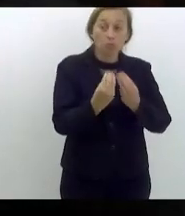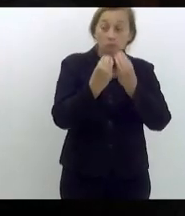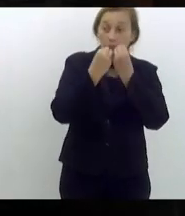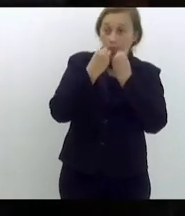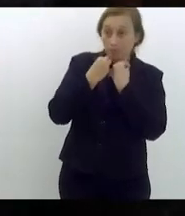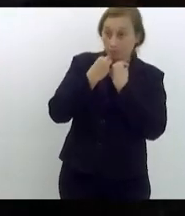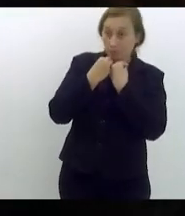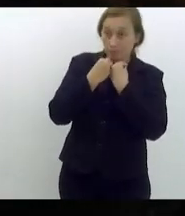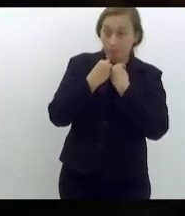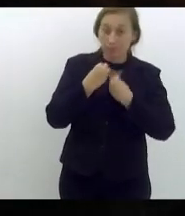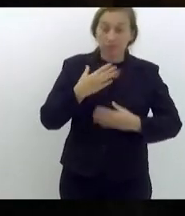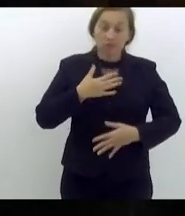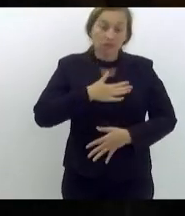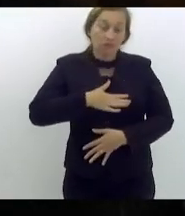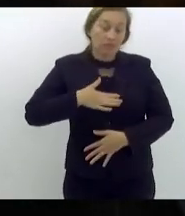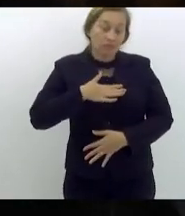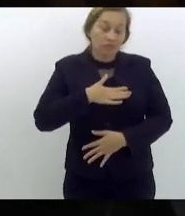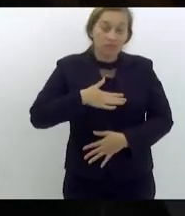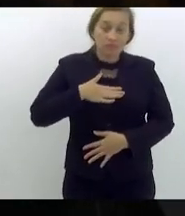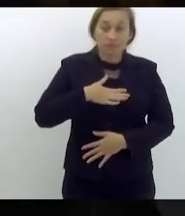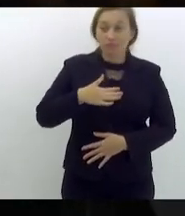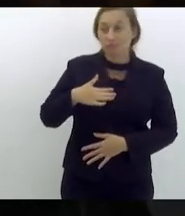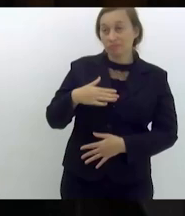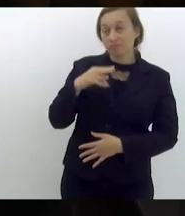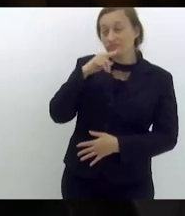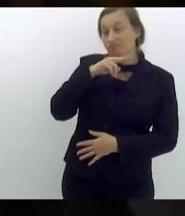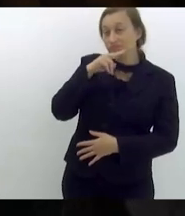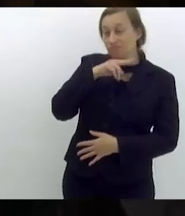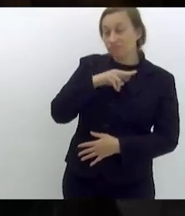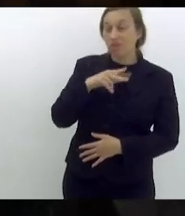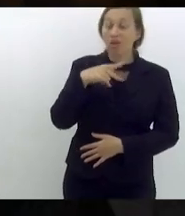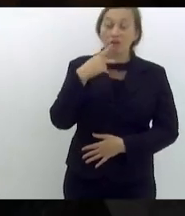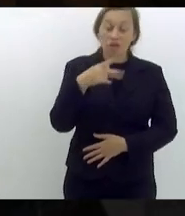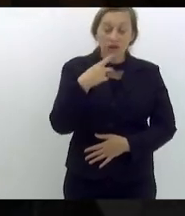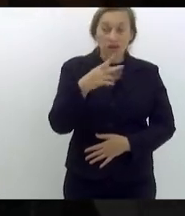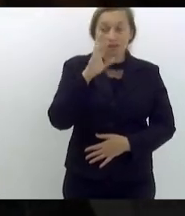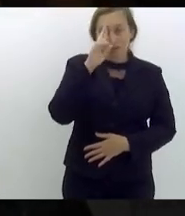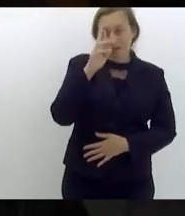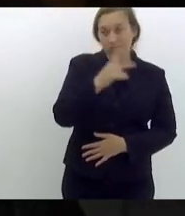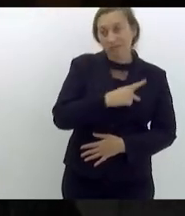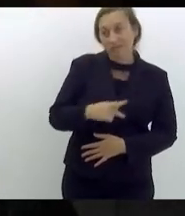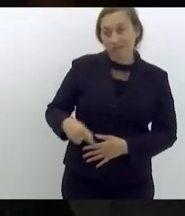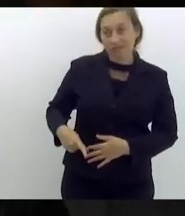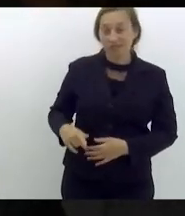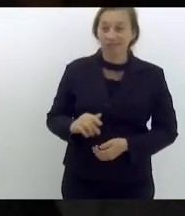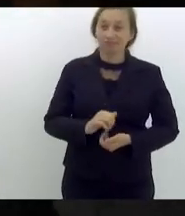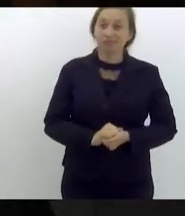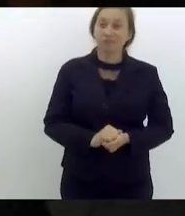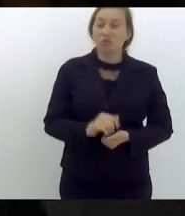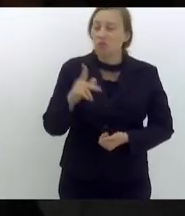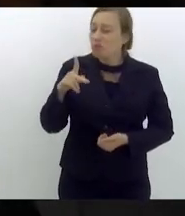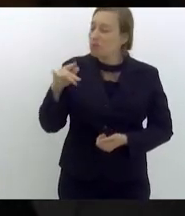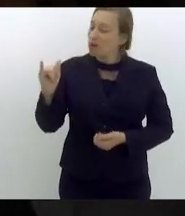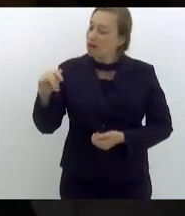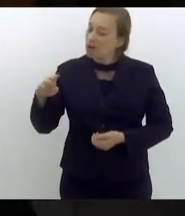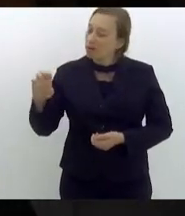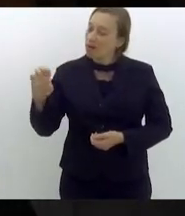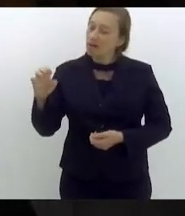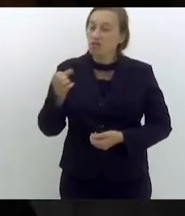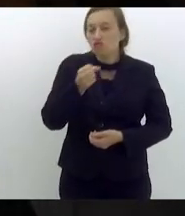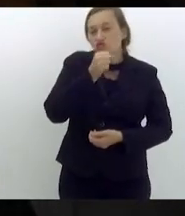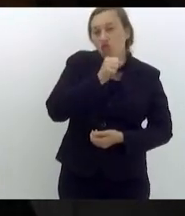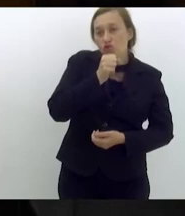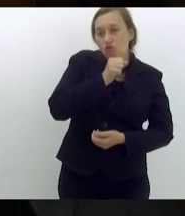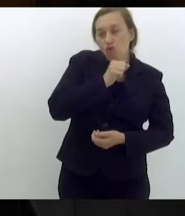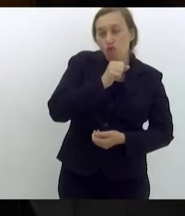trazer iogurte trazer dos meus netos eu diria a senhora presidente que o pai a mãe o